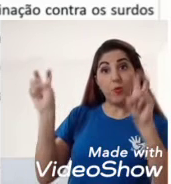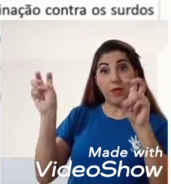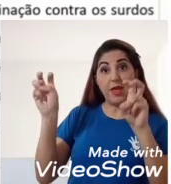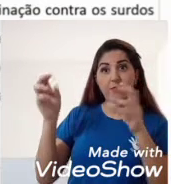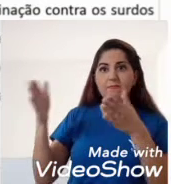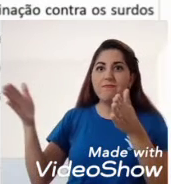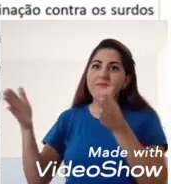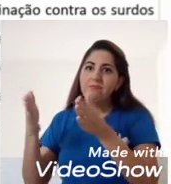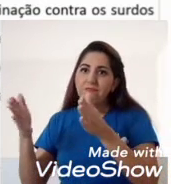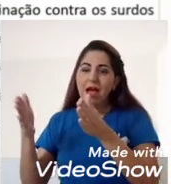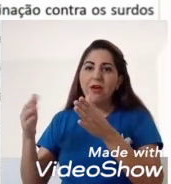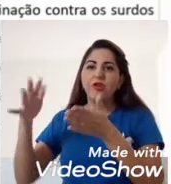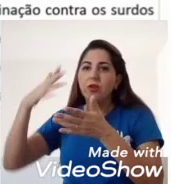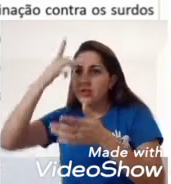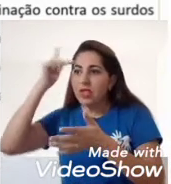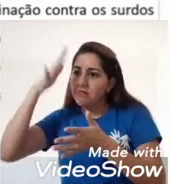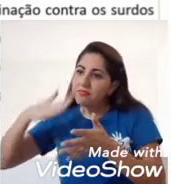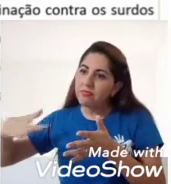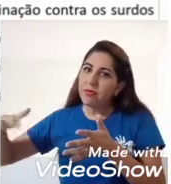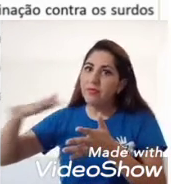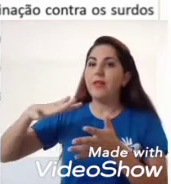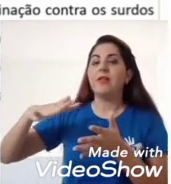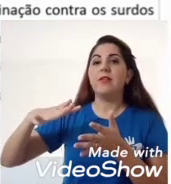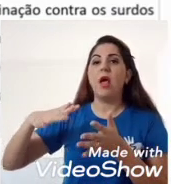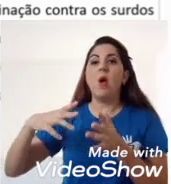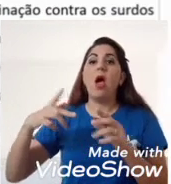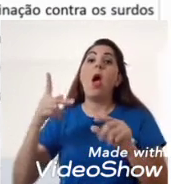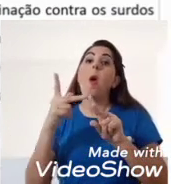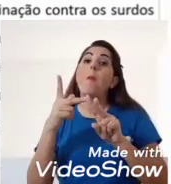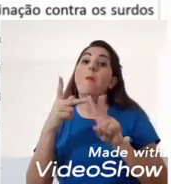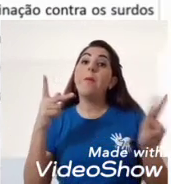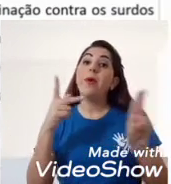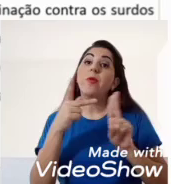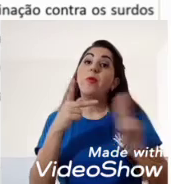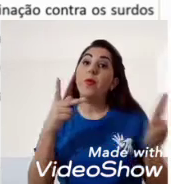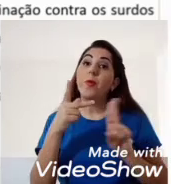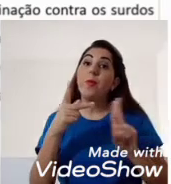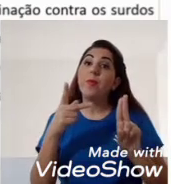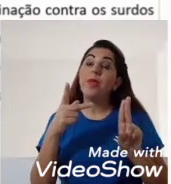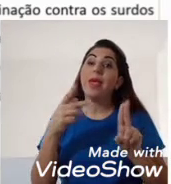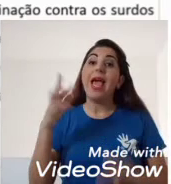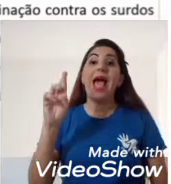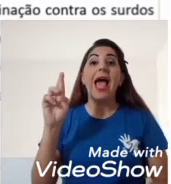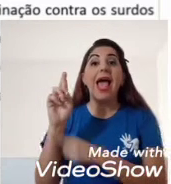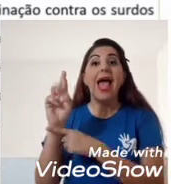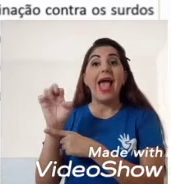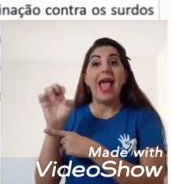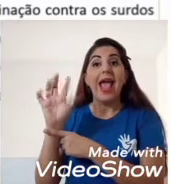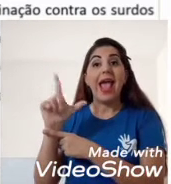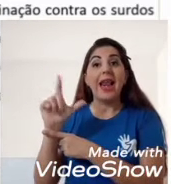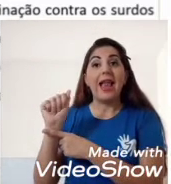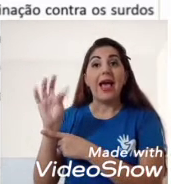o termo parte da população, tá? Que é o pronome relativo. A população age, então a população